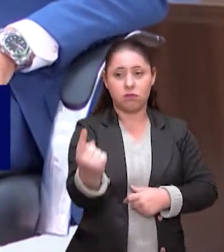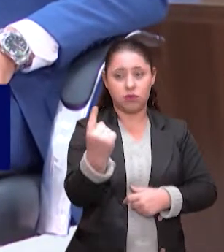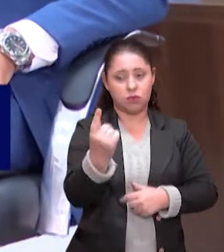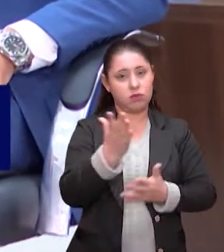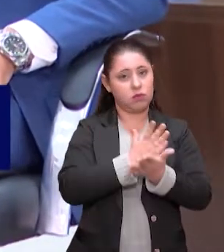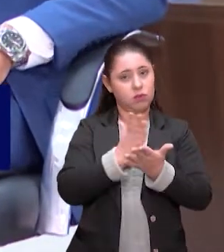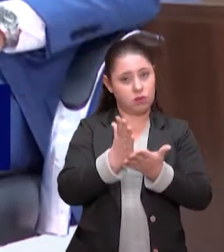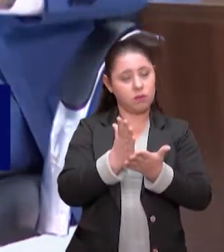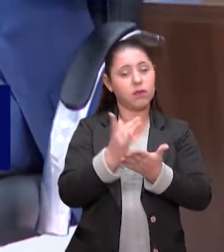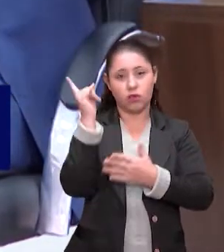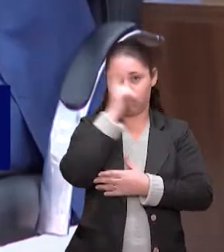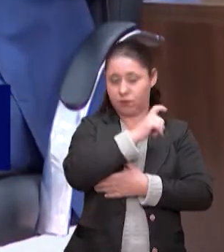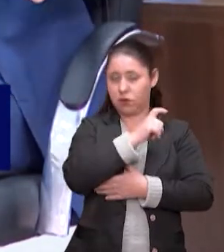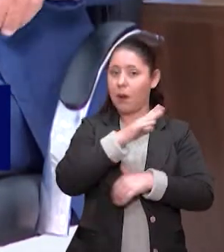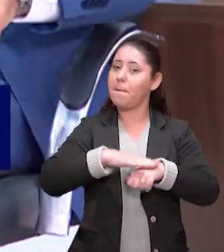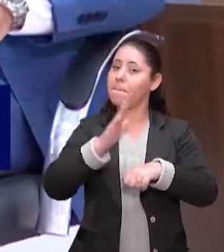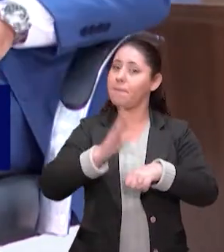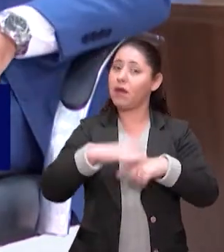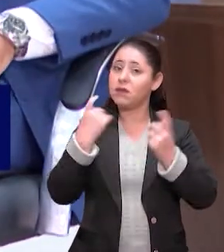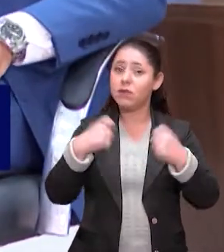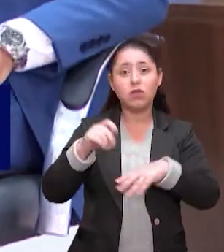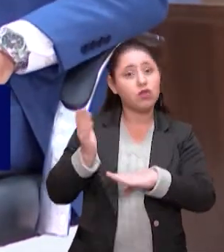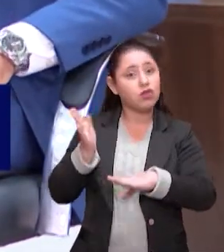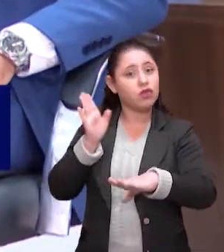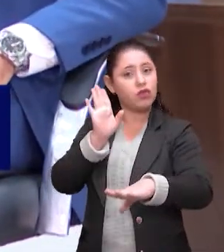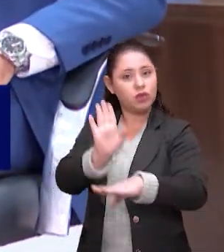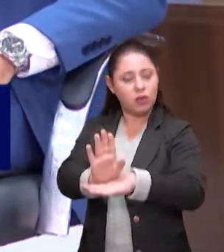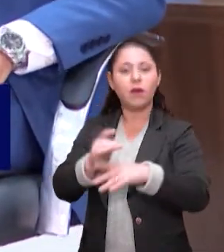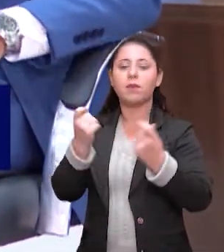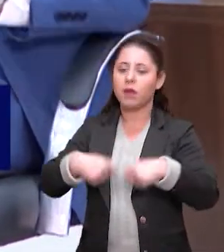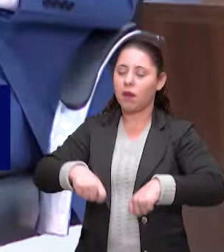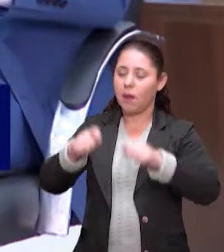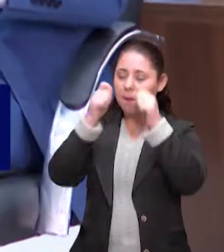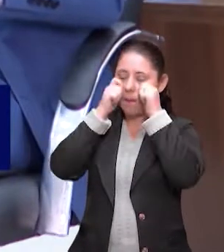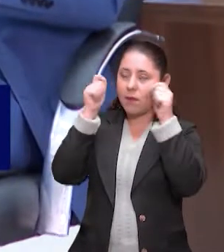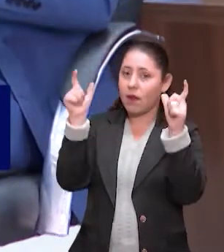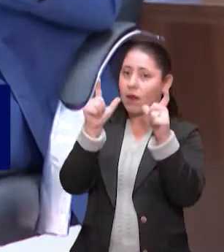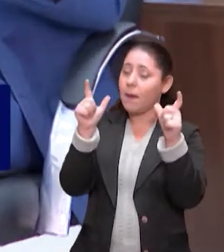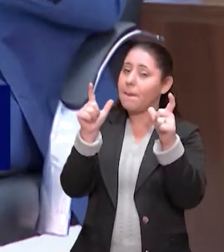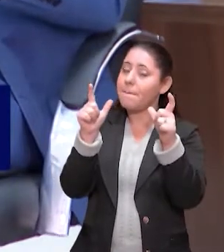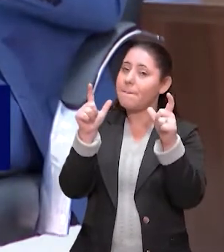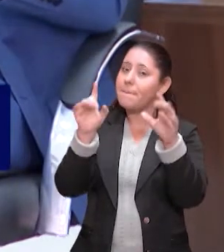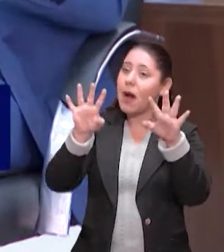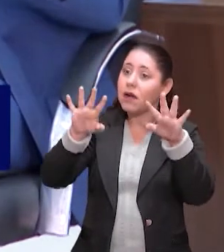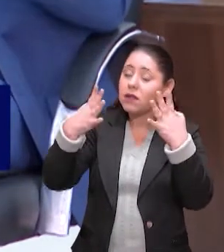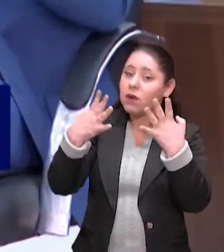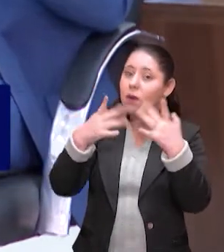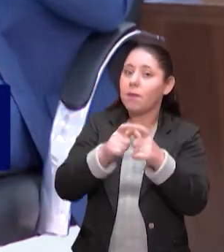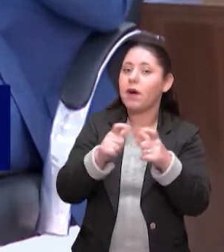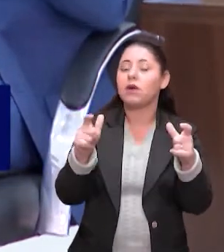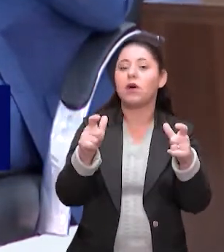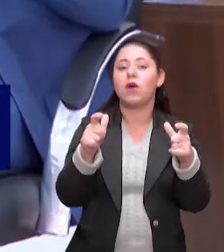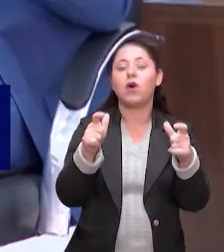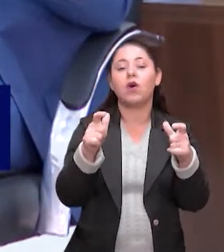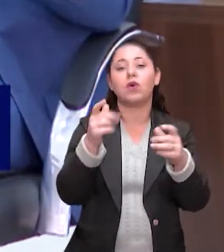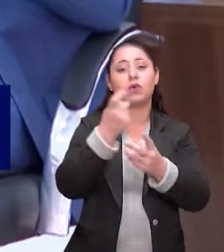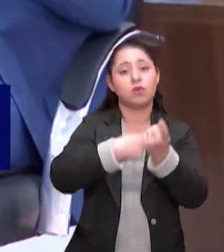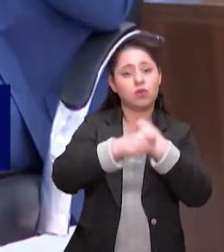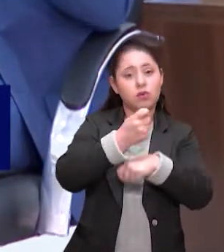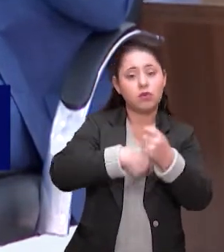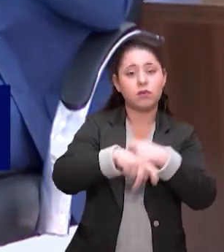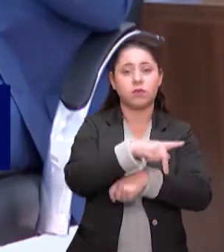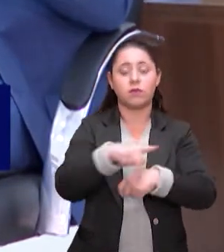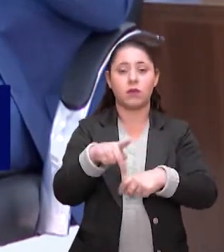E o colega que vem aqui, que está começando, que está na dificuldade, é o que mais precisa. E é com esse que eu tenho que ter ainda maior atenção. O exercício da